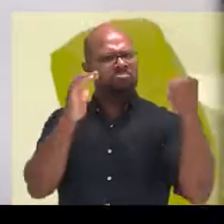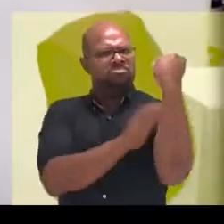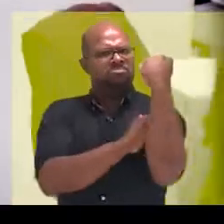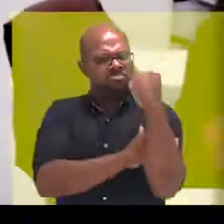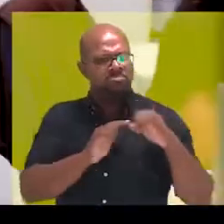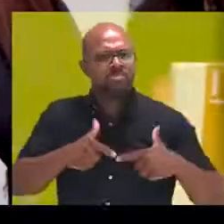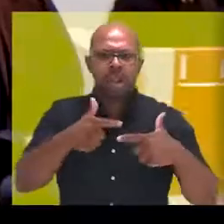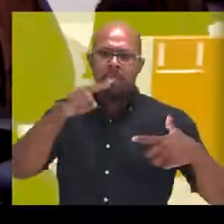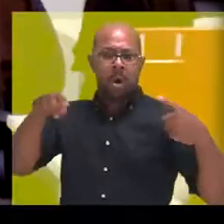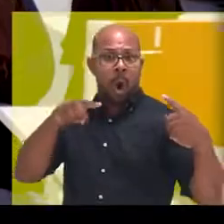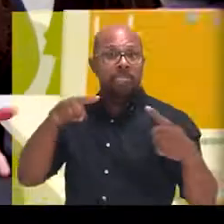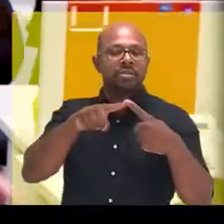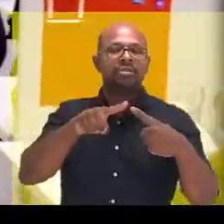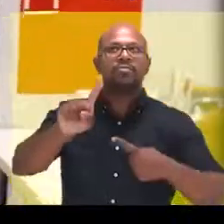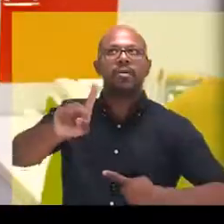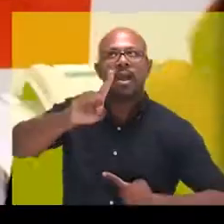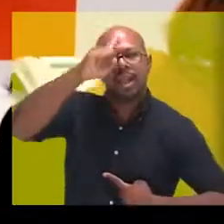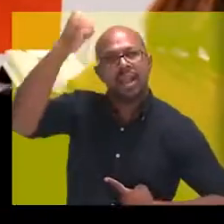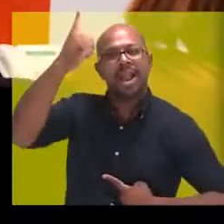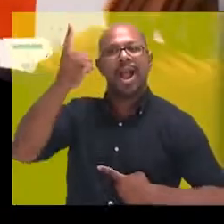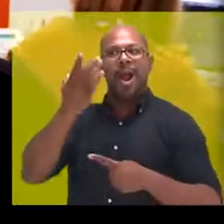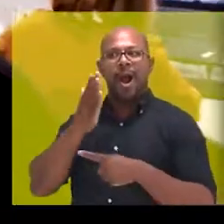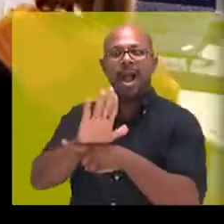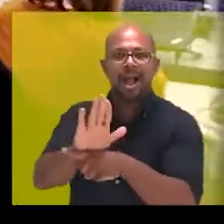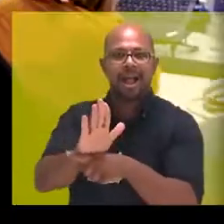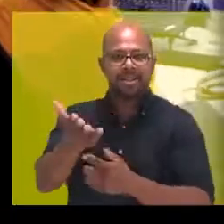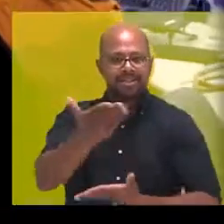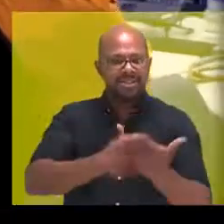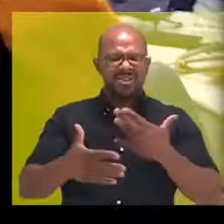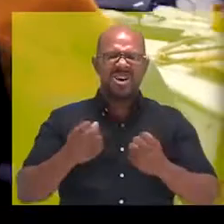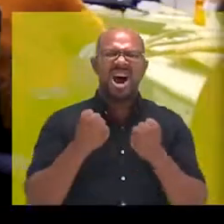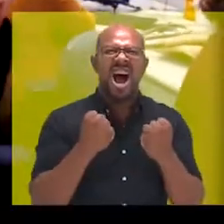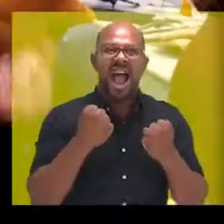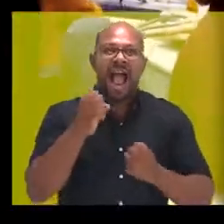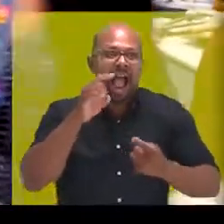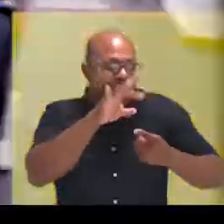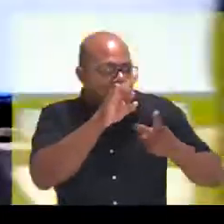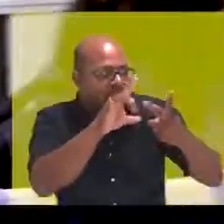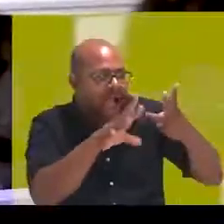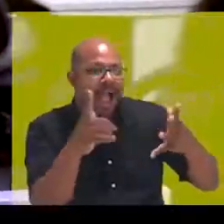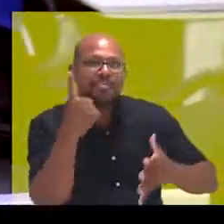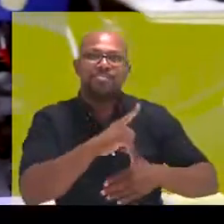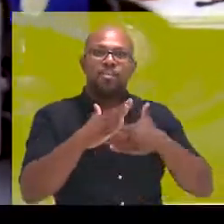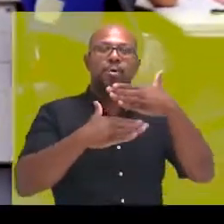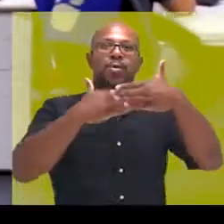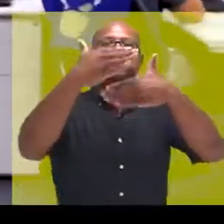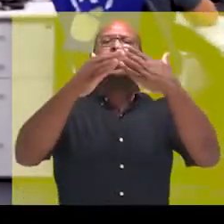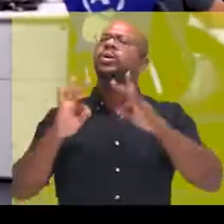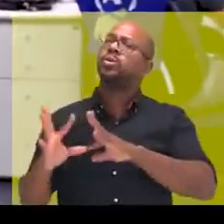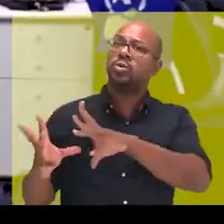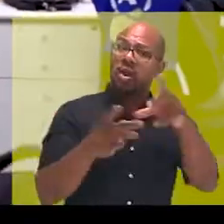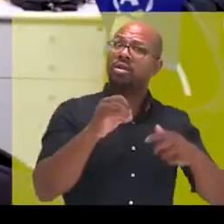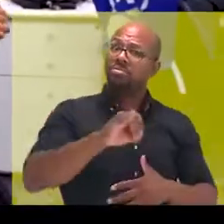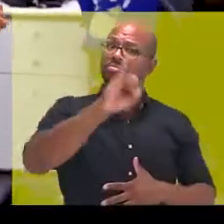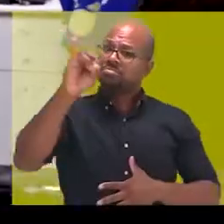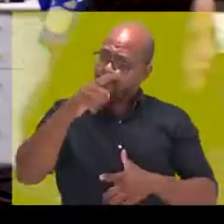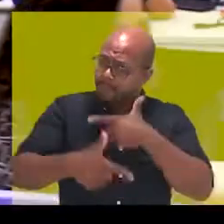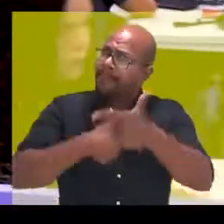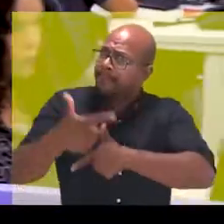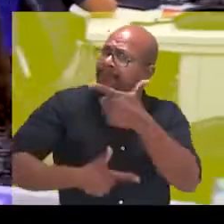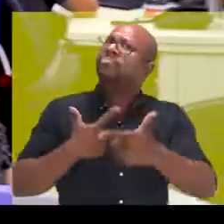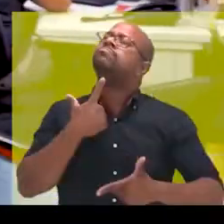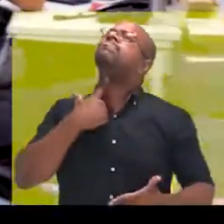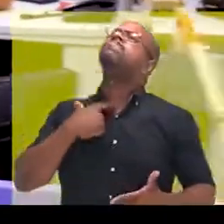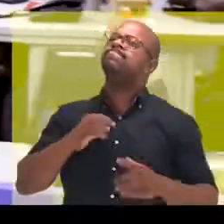pelos objetivos, cria, colabora e vibra com cada conquista. Todos na Oi atuam com muita força